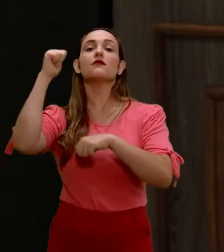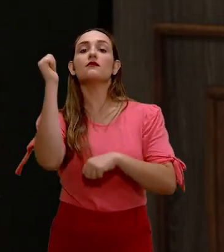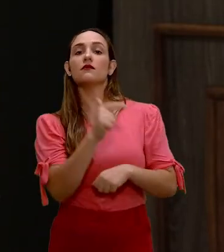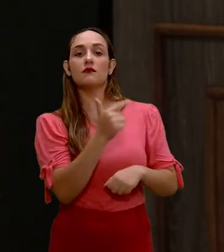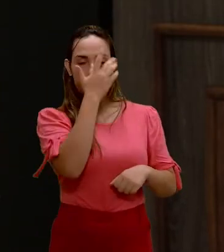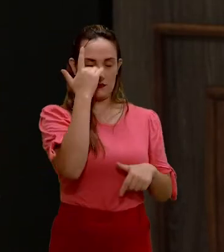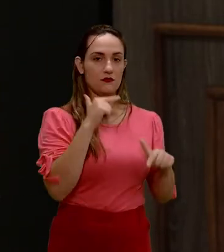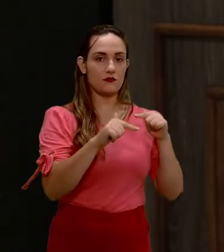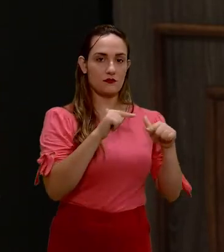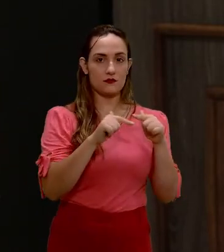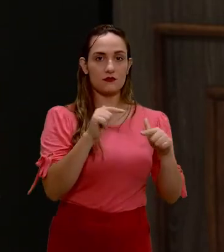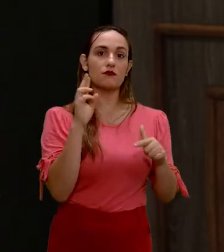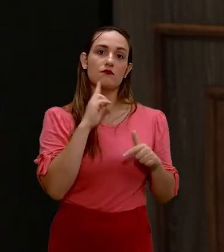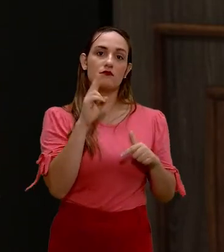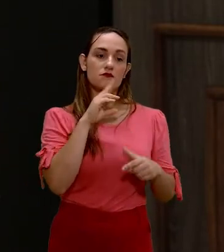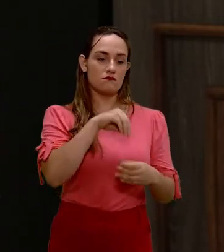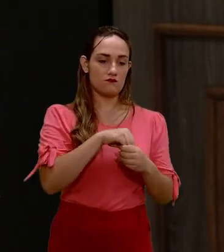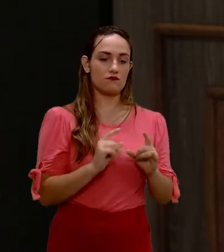aqui.